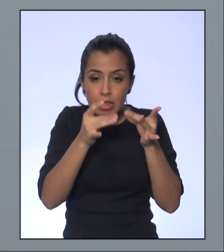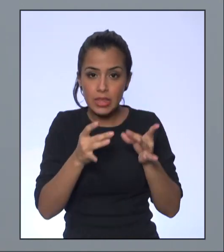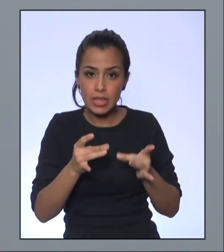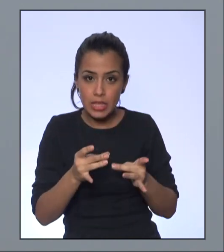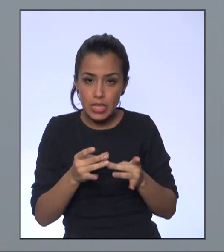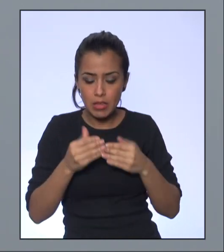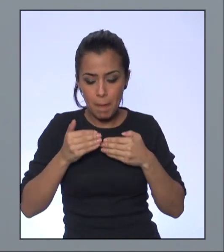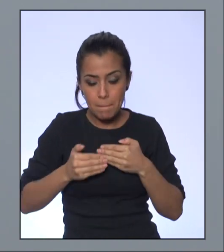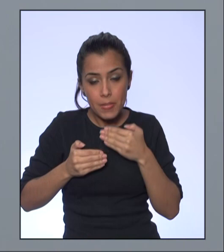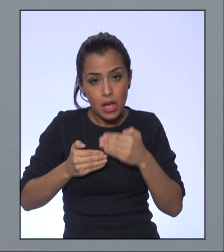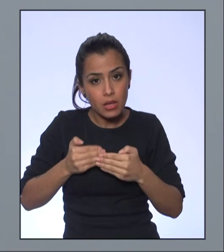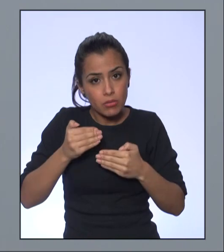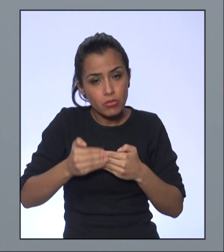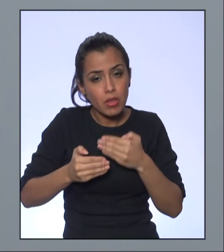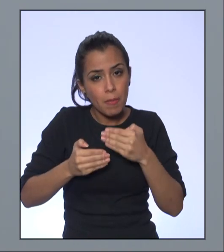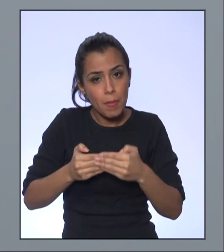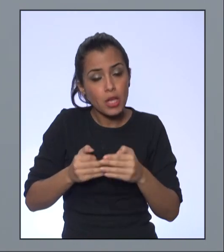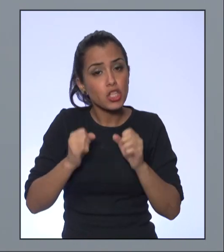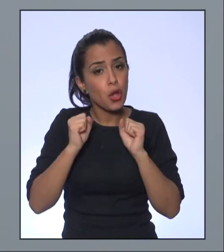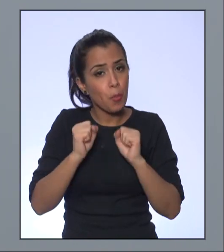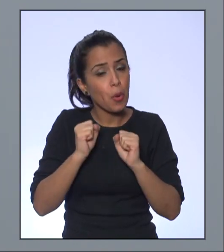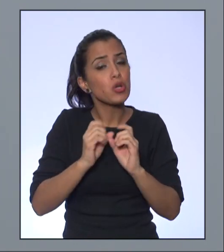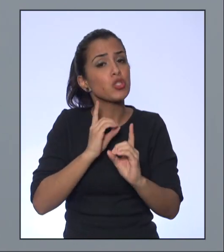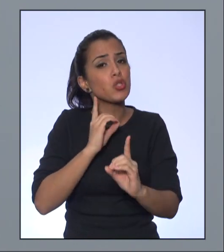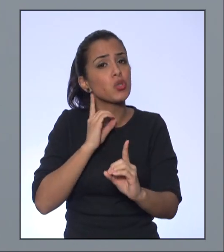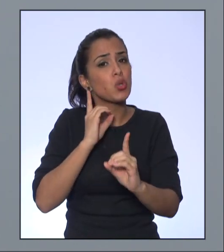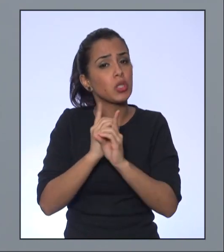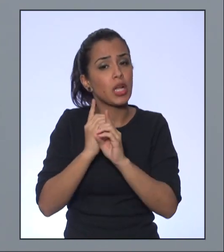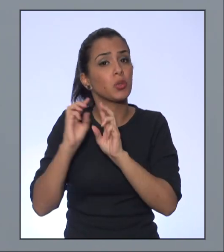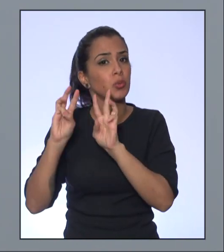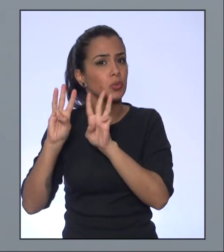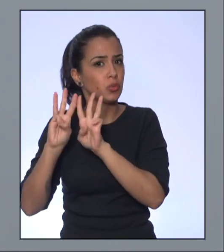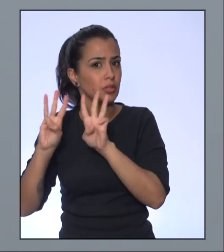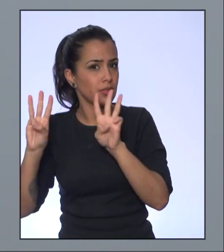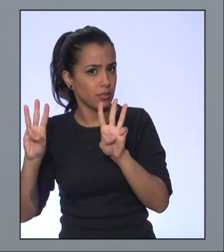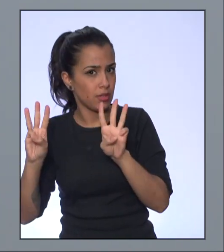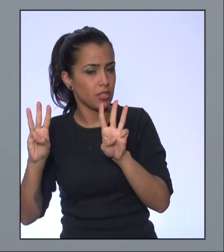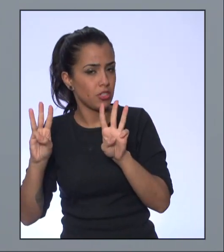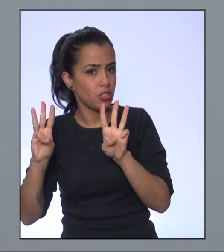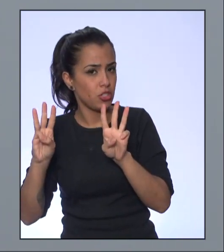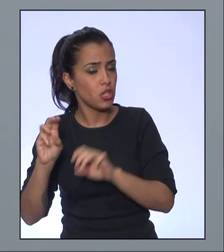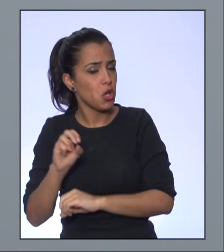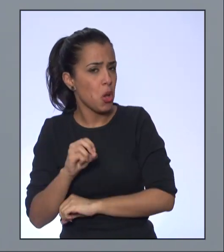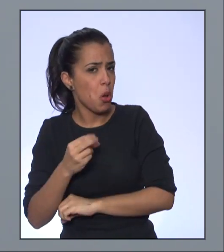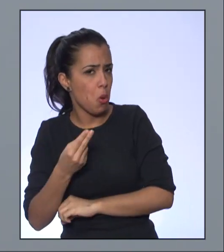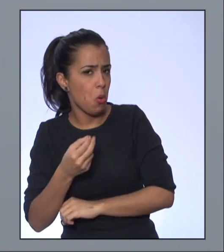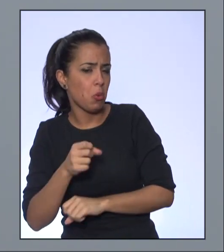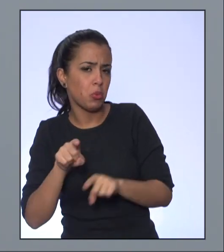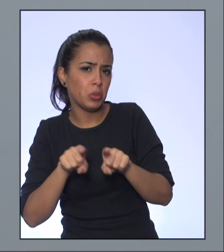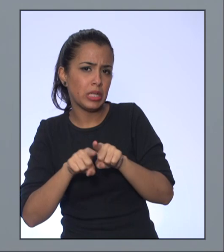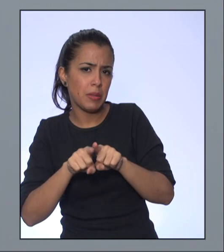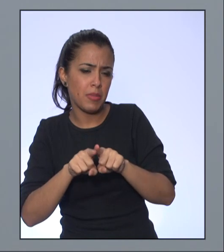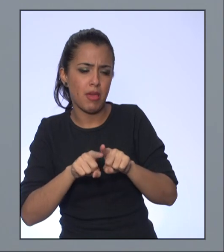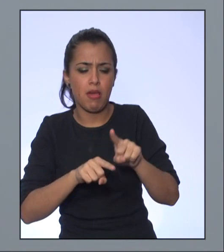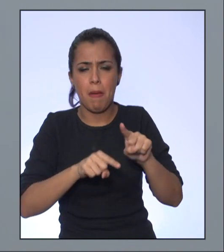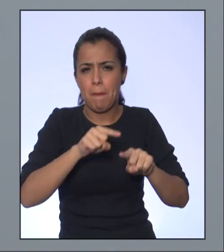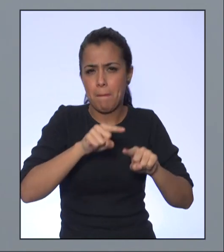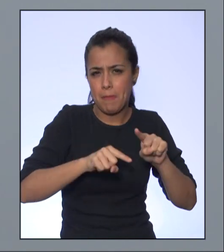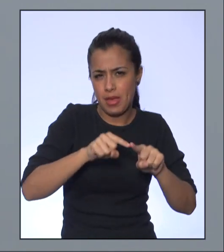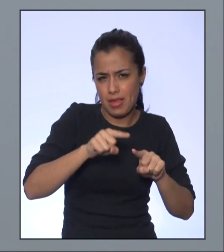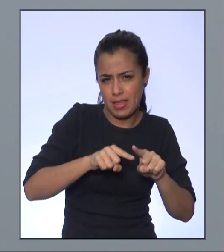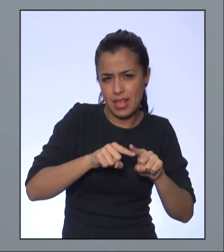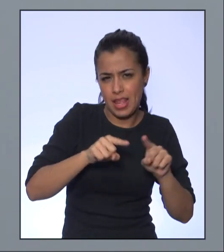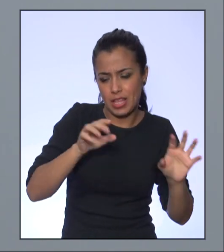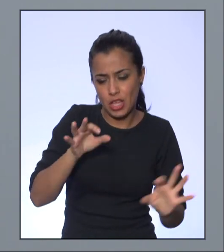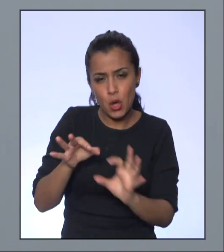e outras informações, elas podem ser tanto encontradas no site quanto em outros materiais ligados a essa temática que